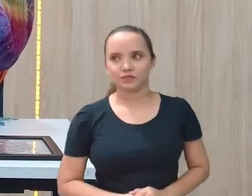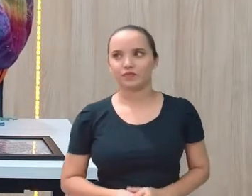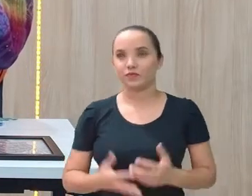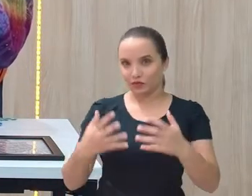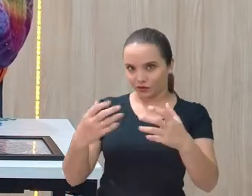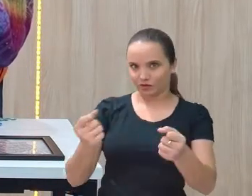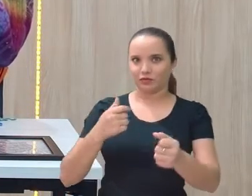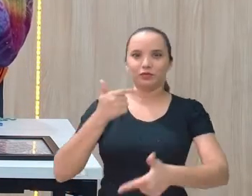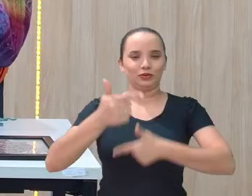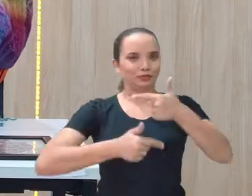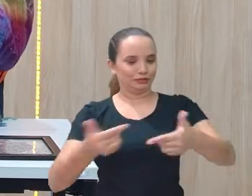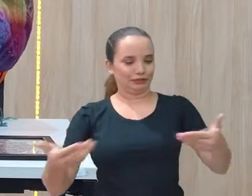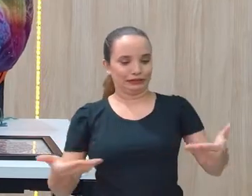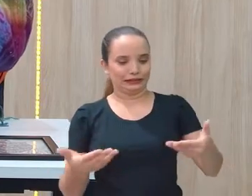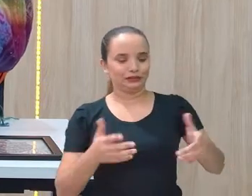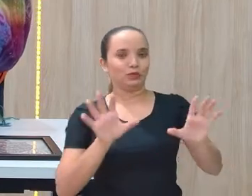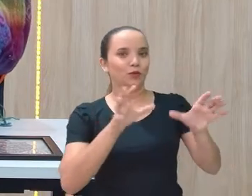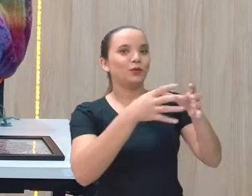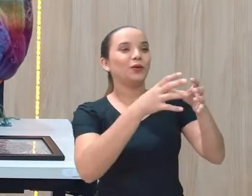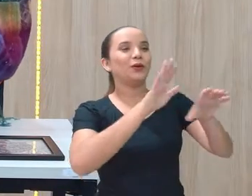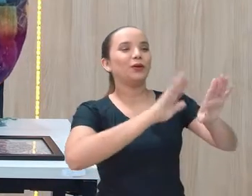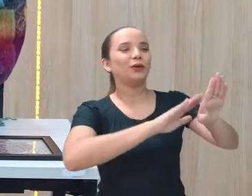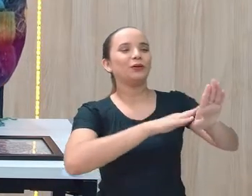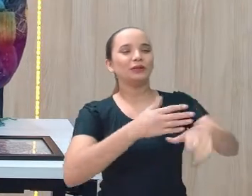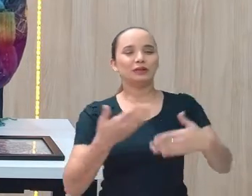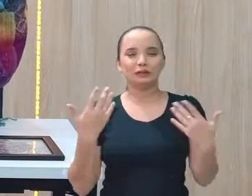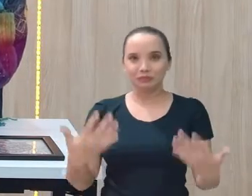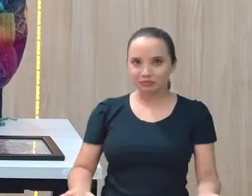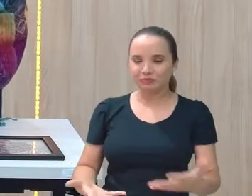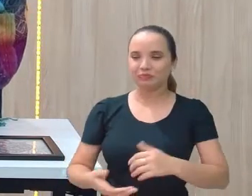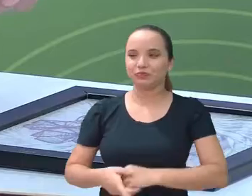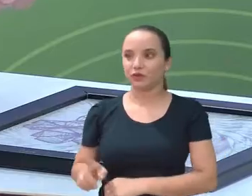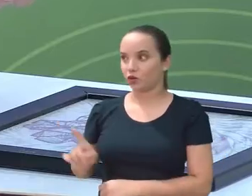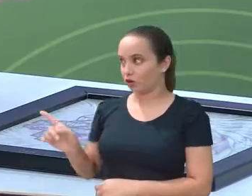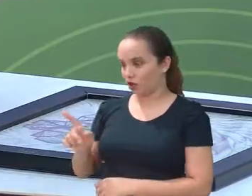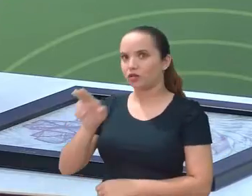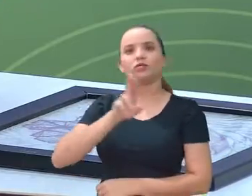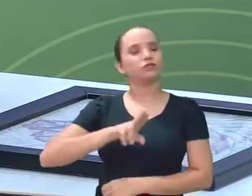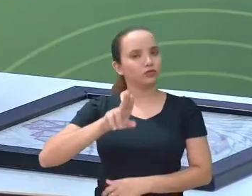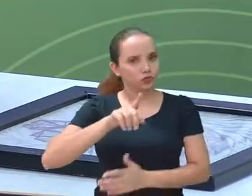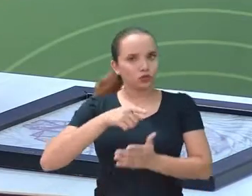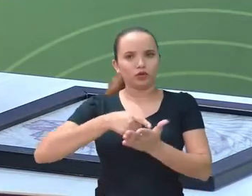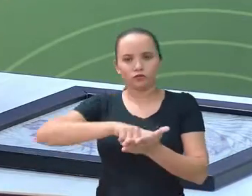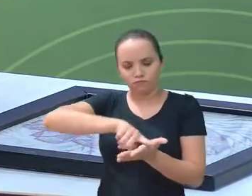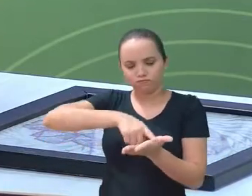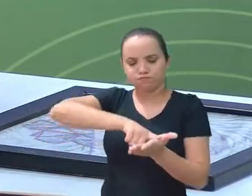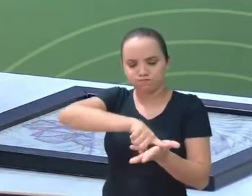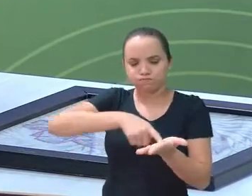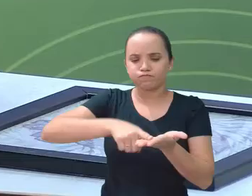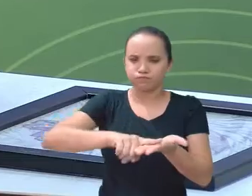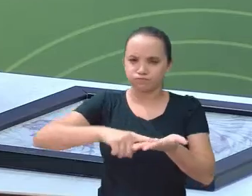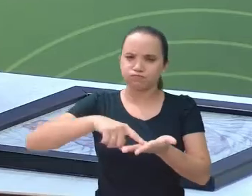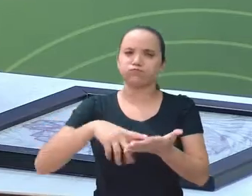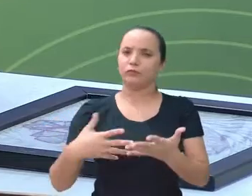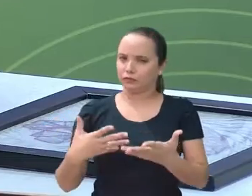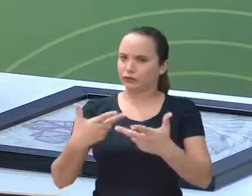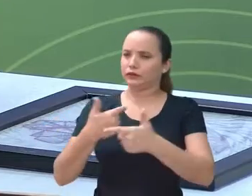produção maravilhosa. Olha aqui esse. Essa foi entalhada, usando buril, tudo